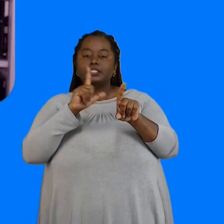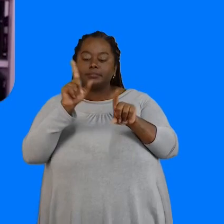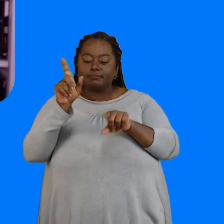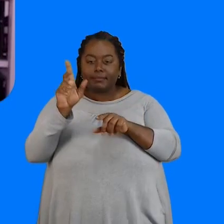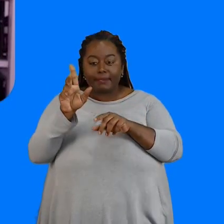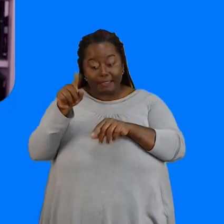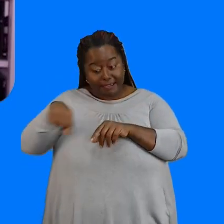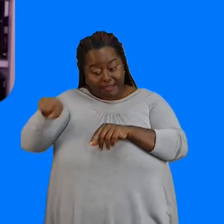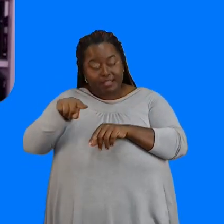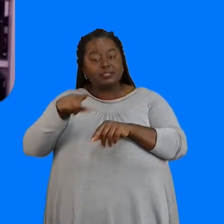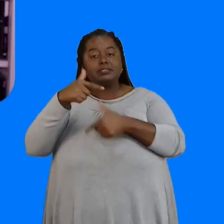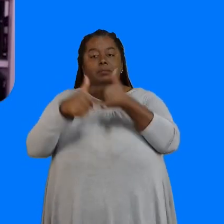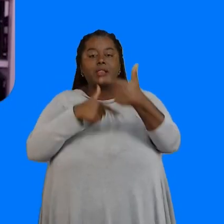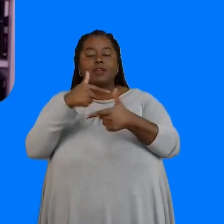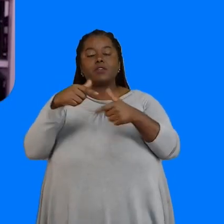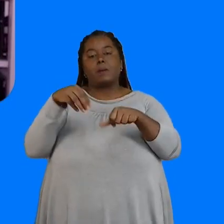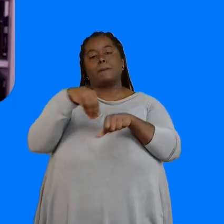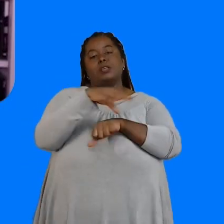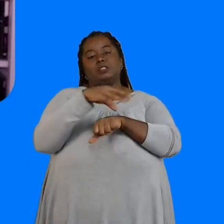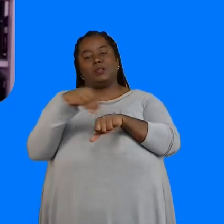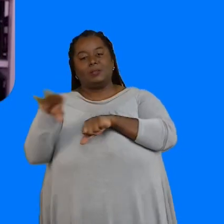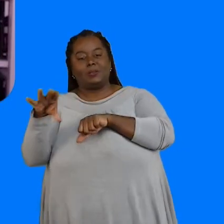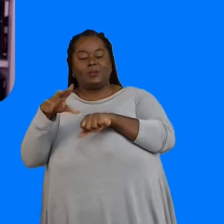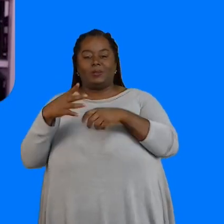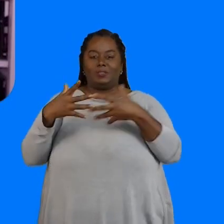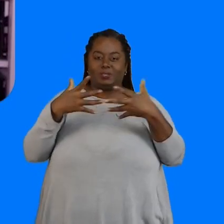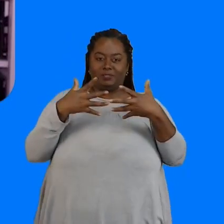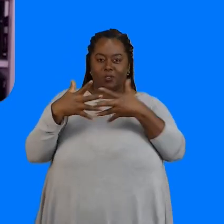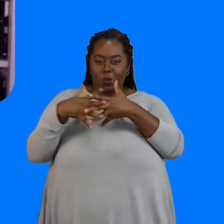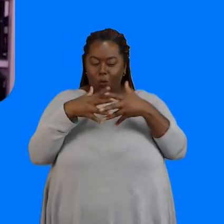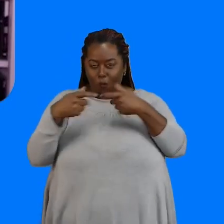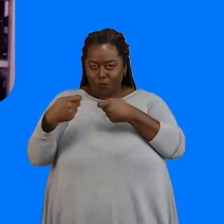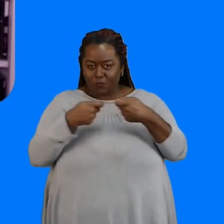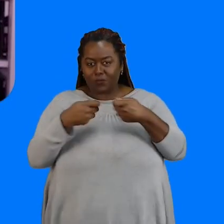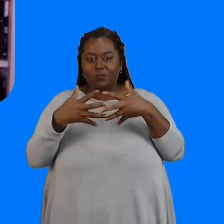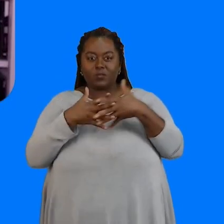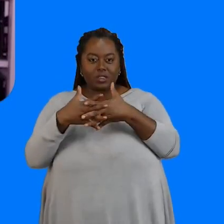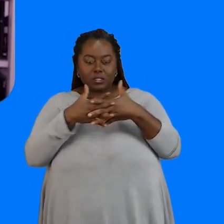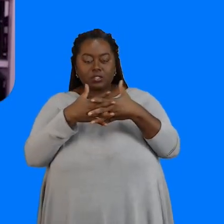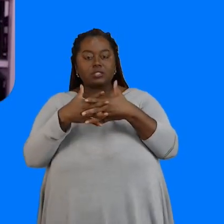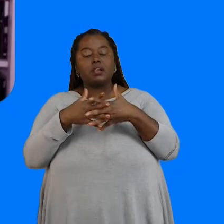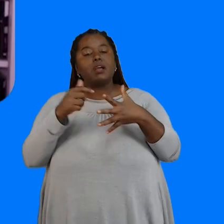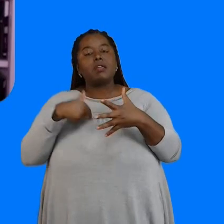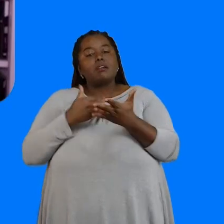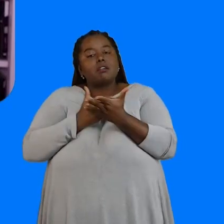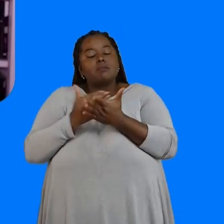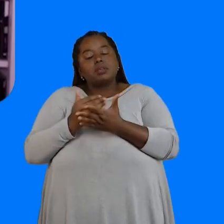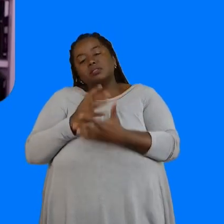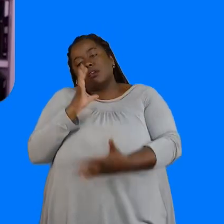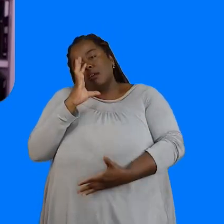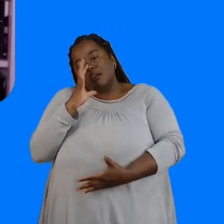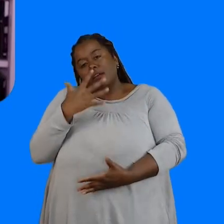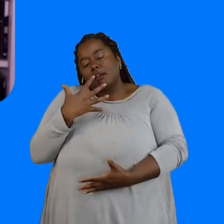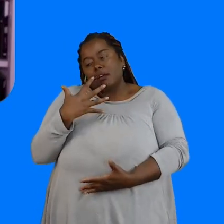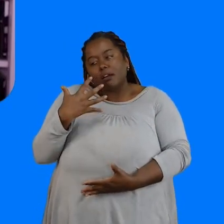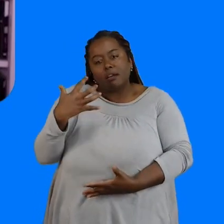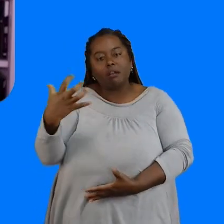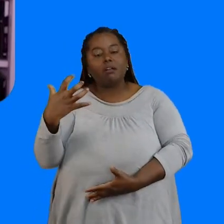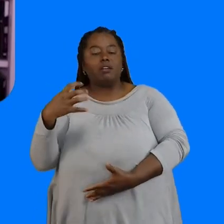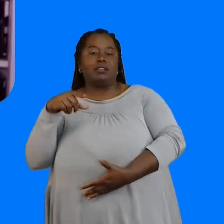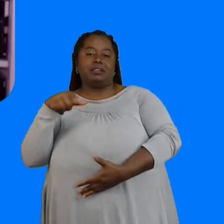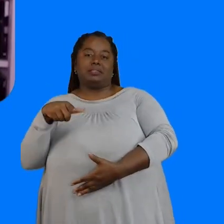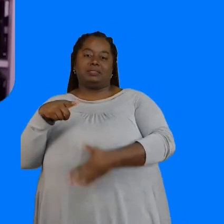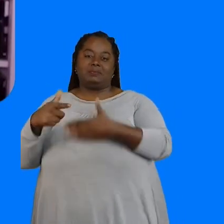super apaixonado pelo papel da contação de história como algo que media conflitos. Então, por exemplo, uma aldeia